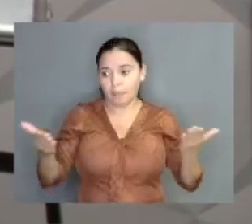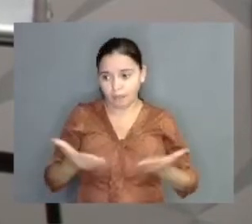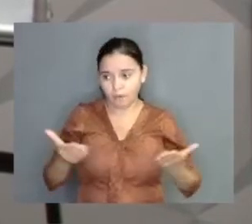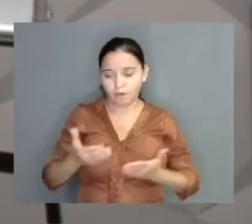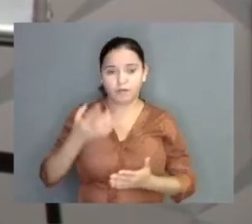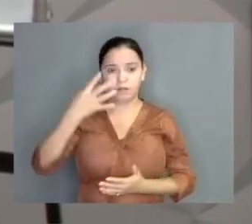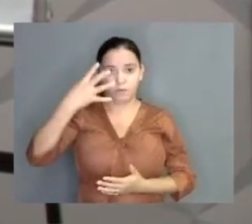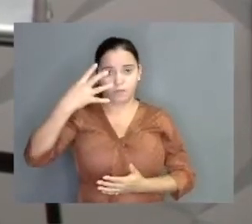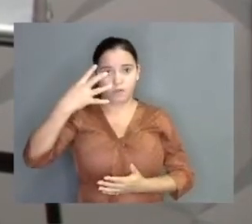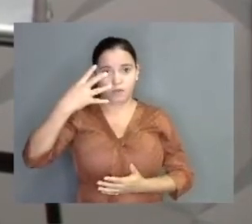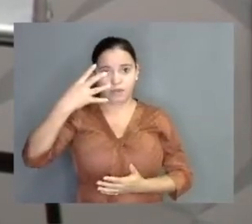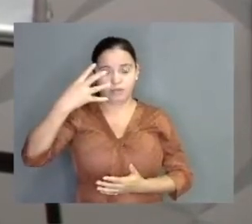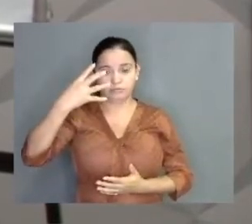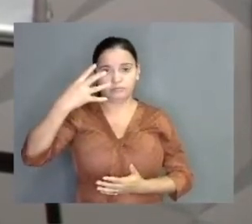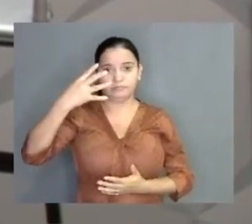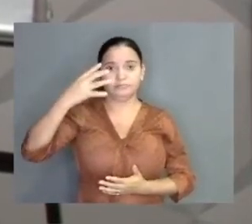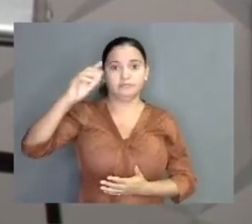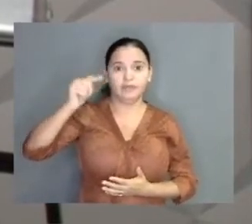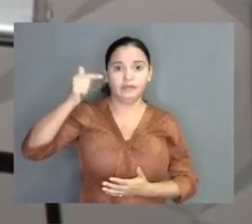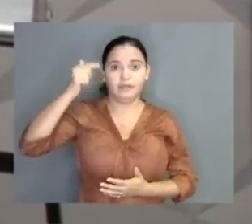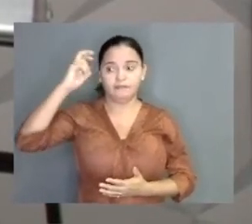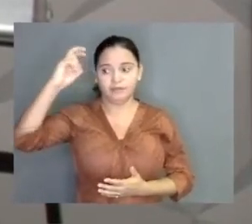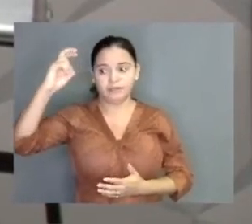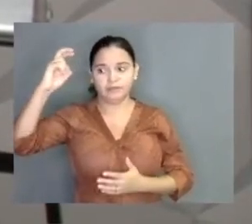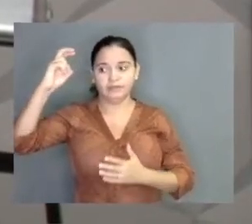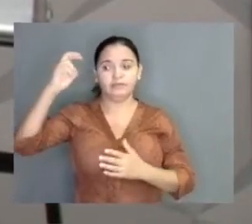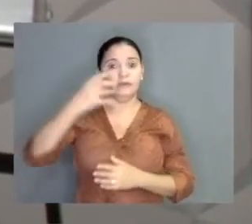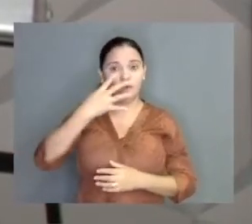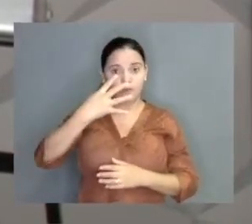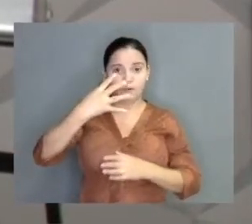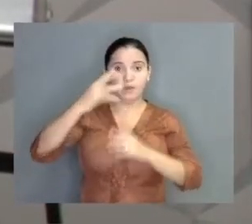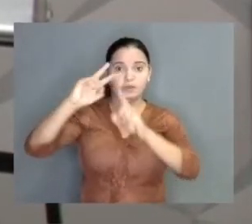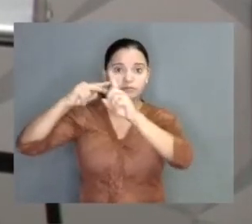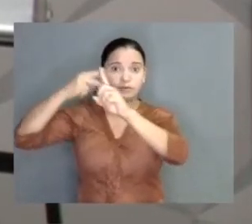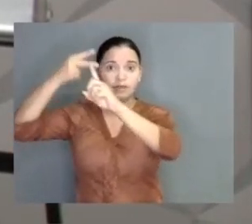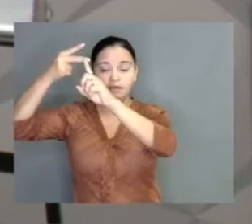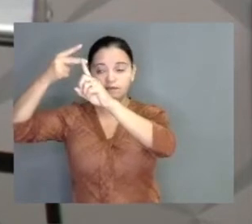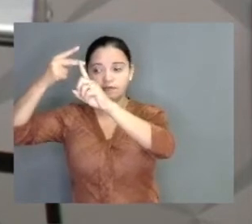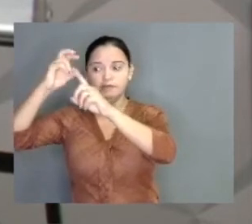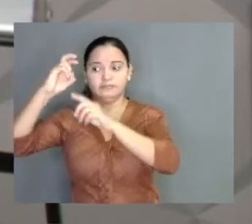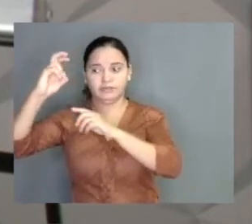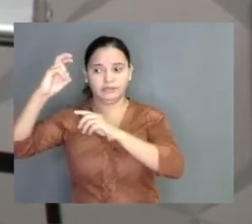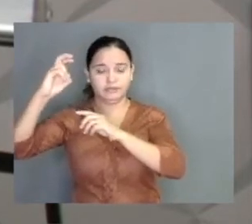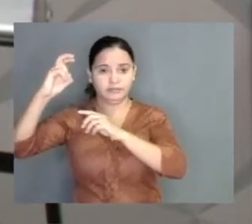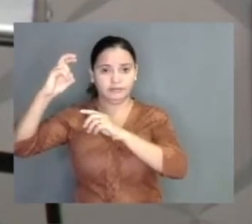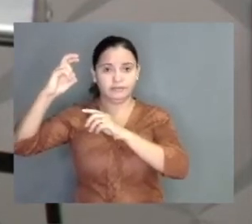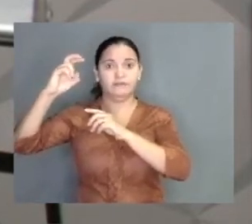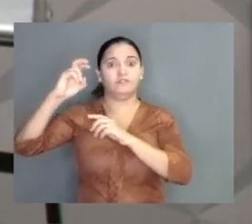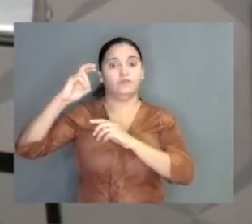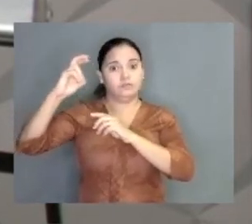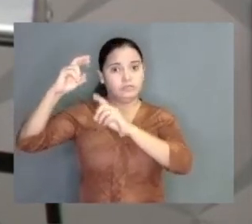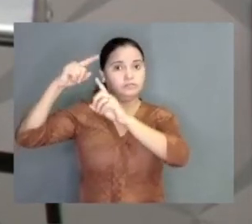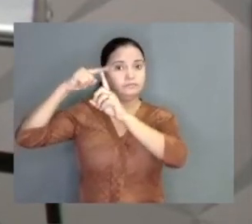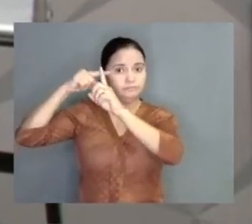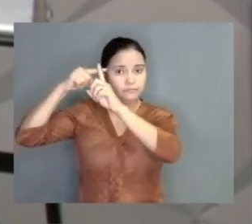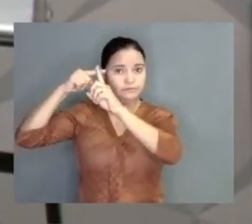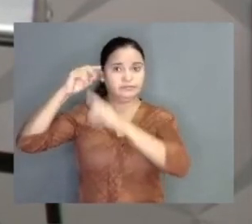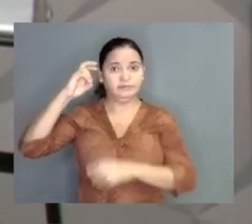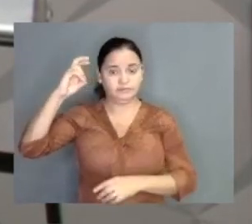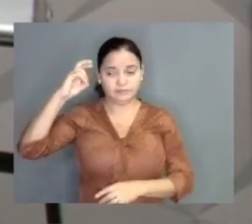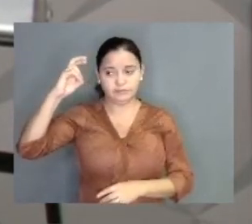quinta, inverte e troca o sinal. Ó, menos 5, ficou 5 positivo. Sobre